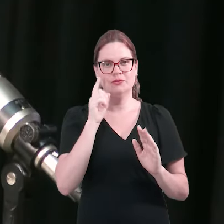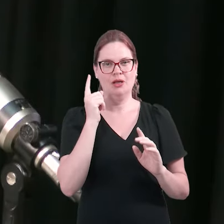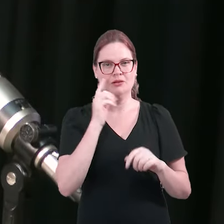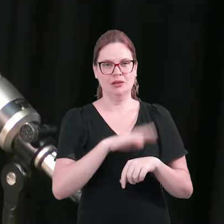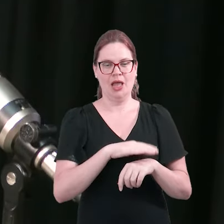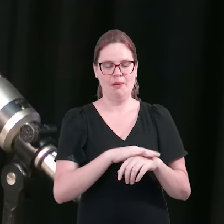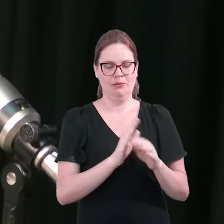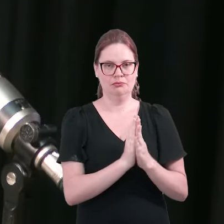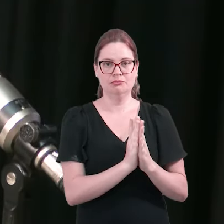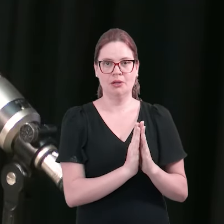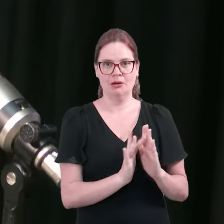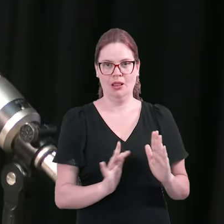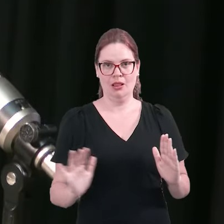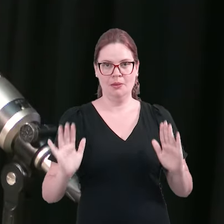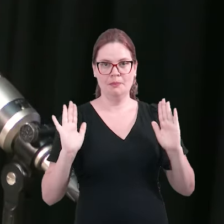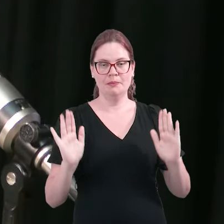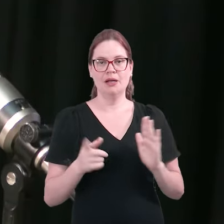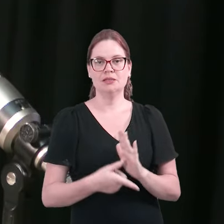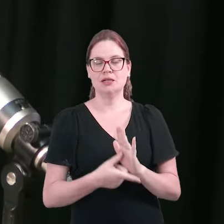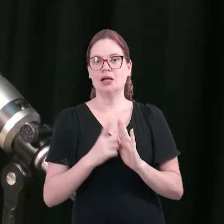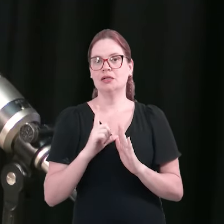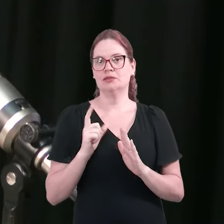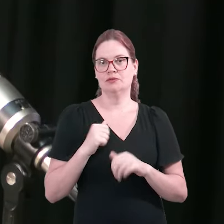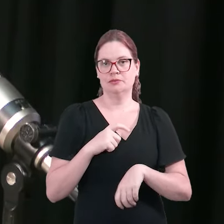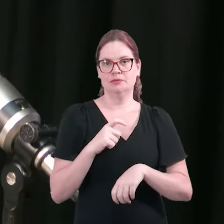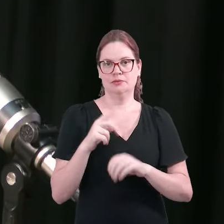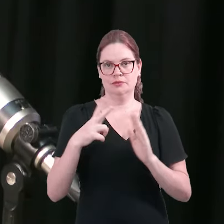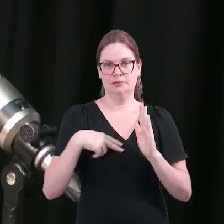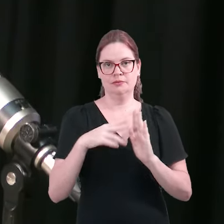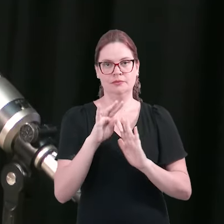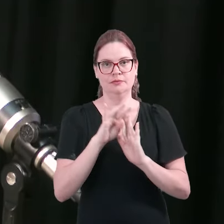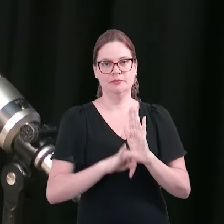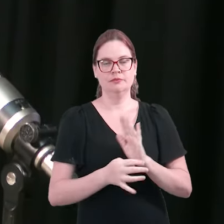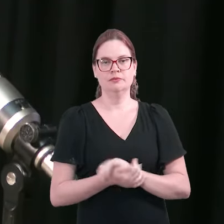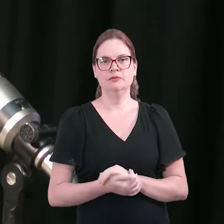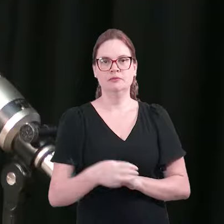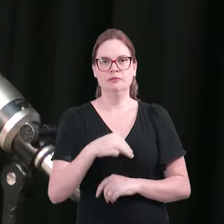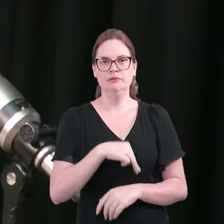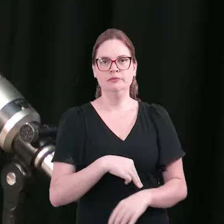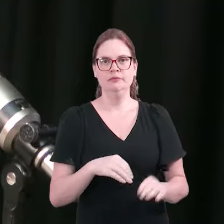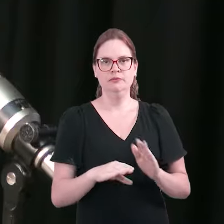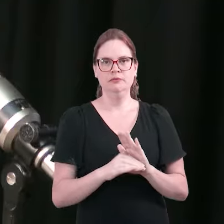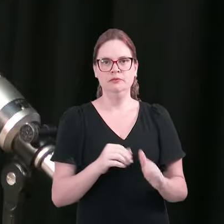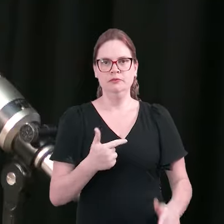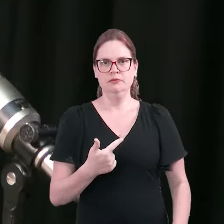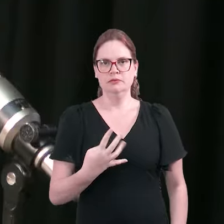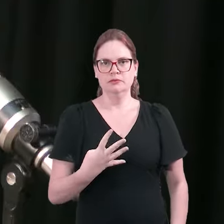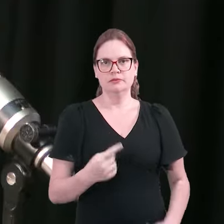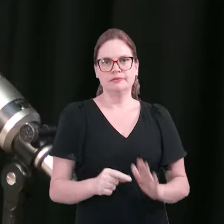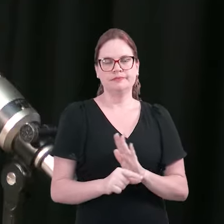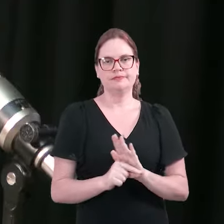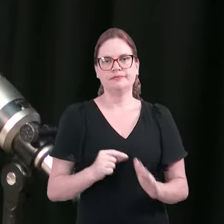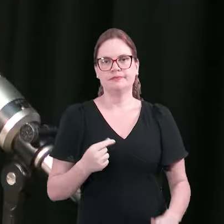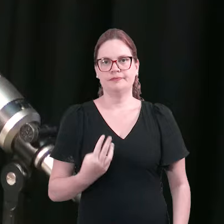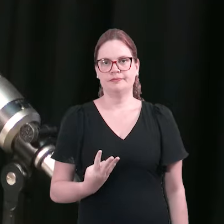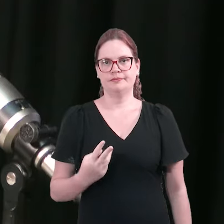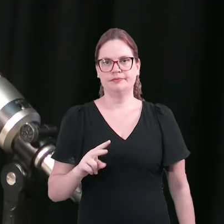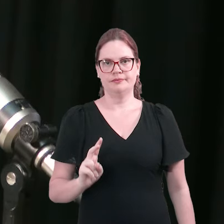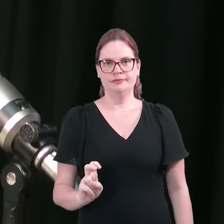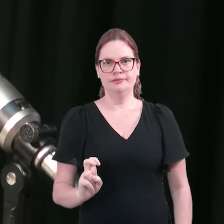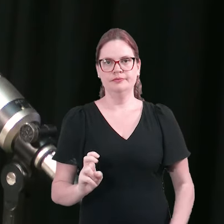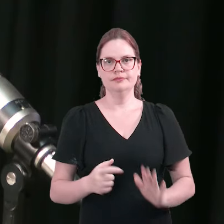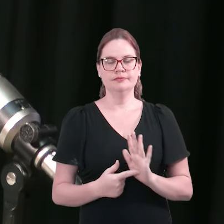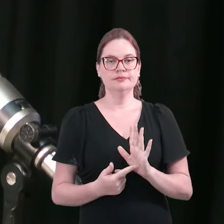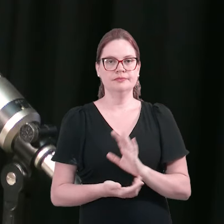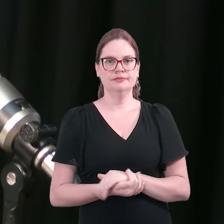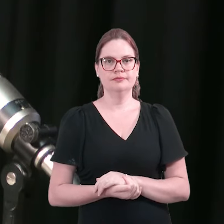do tempo. Mas vamos ler um texto aqui inicialmente, que está em Mateus 24, versículo